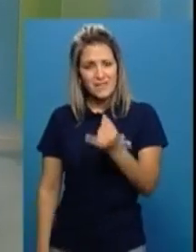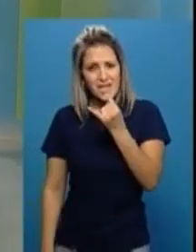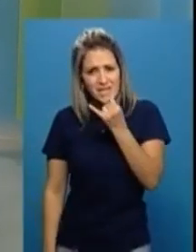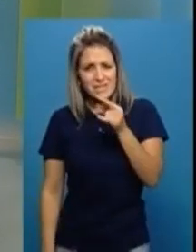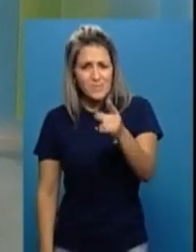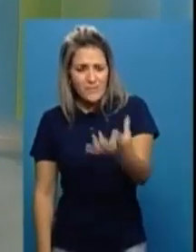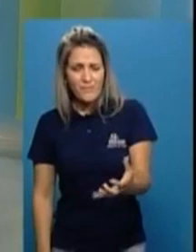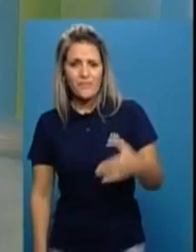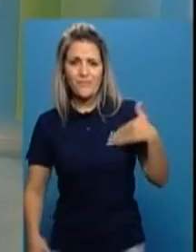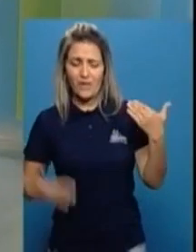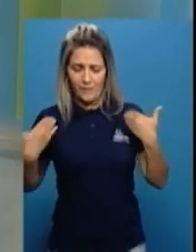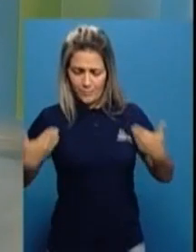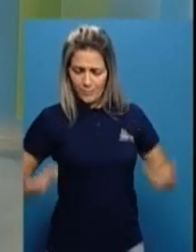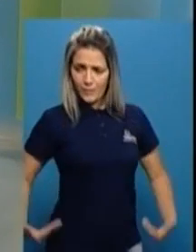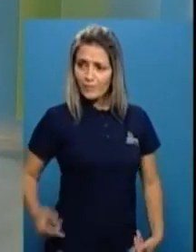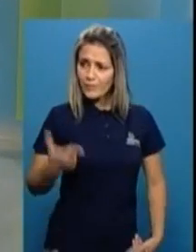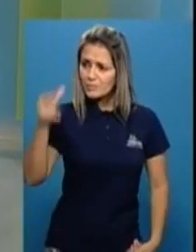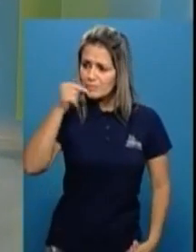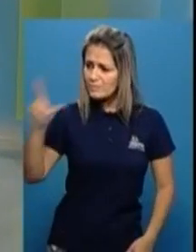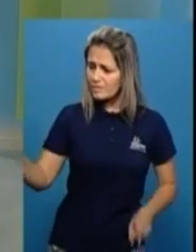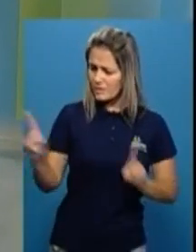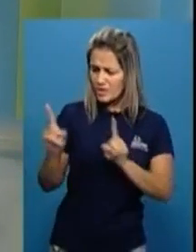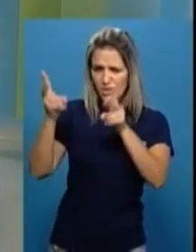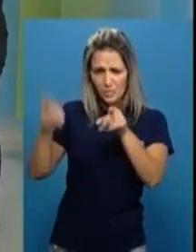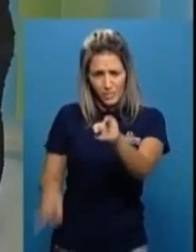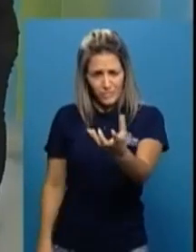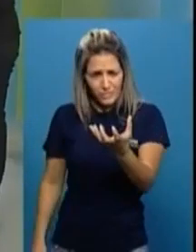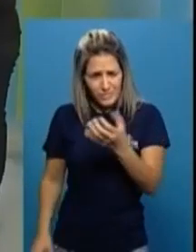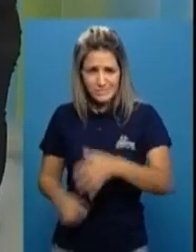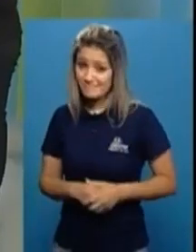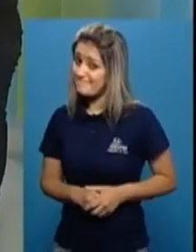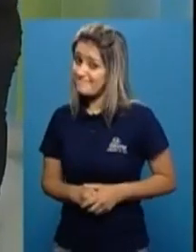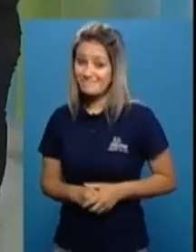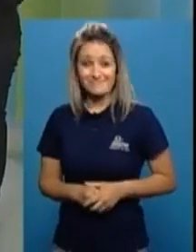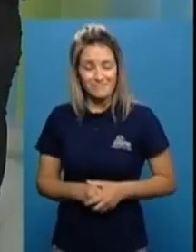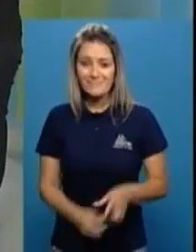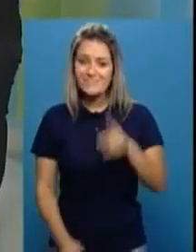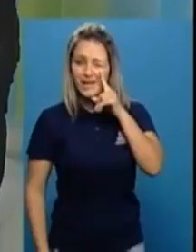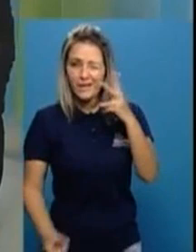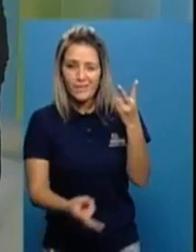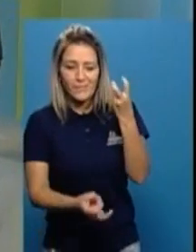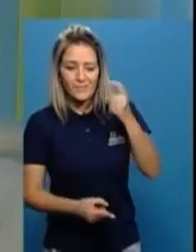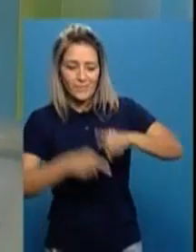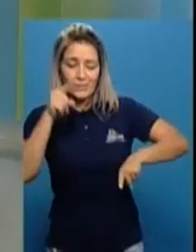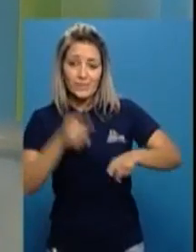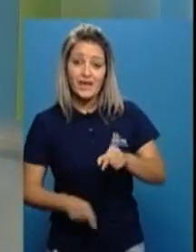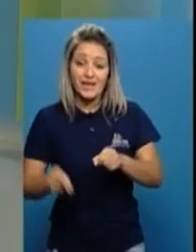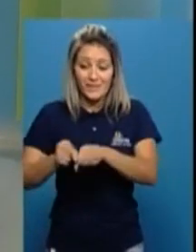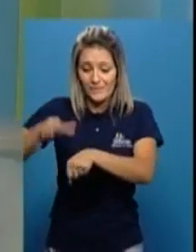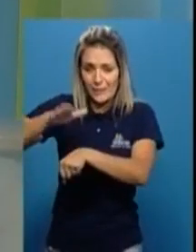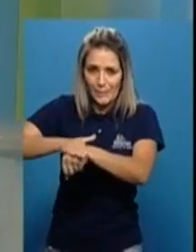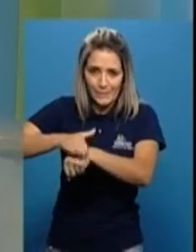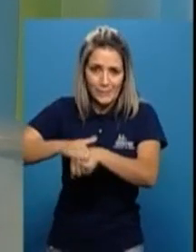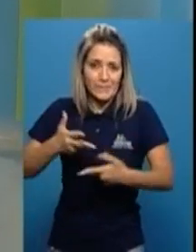com um vestido igual de todo mundo. Algumas características desse tipo de produto artesanal